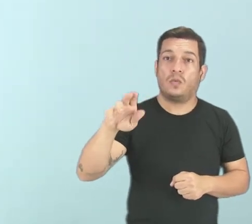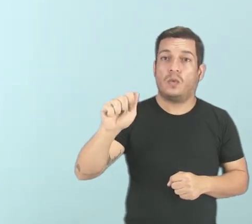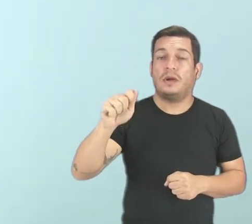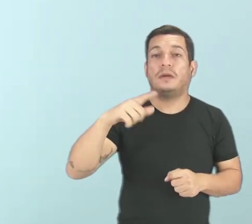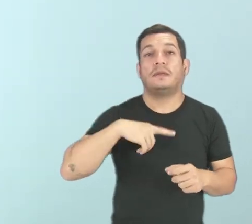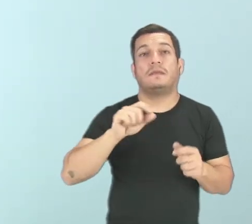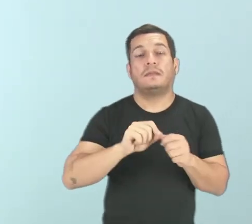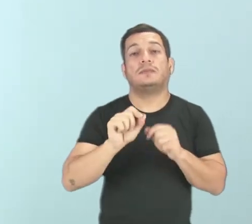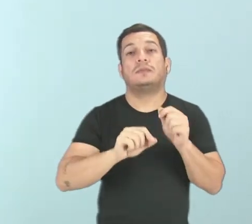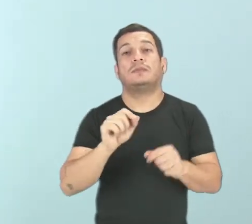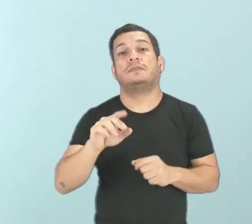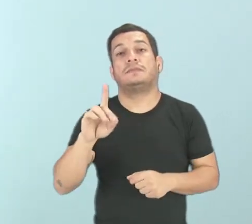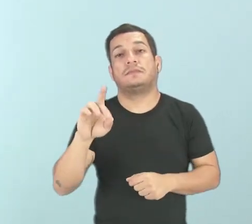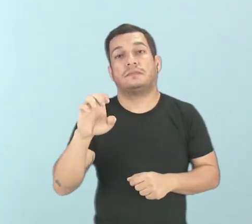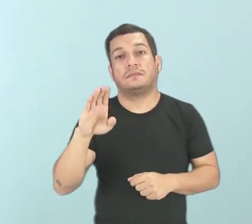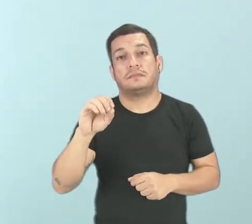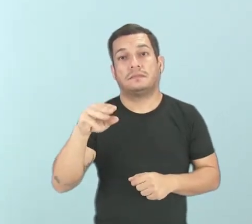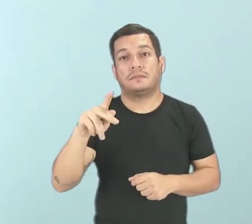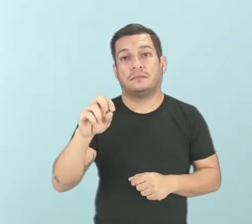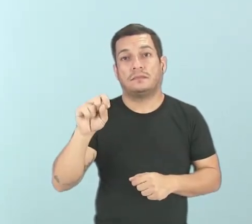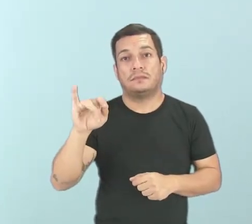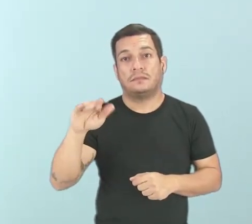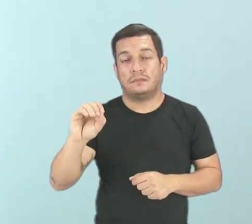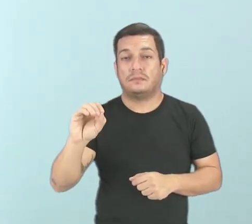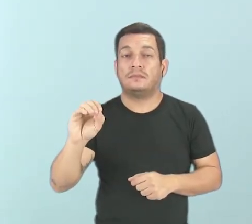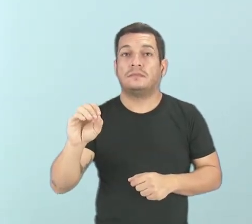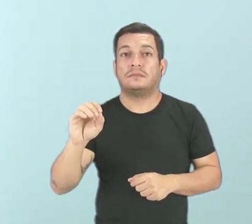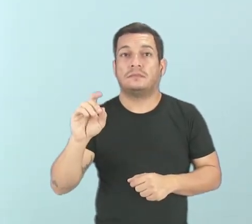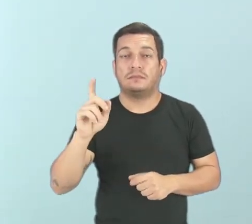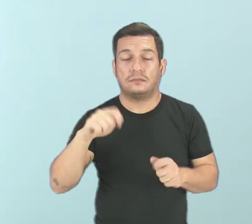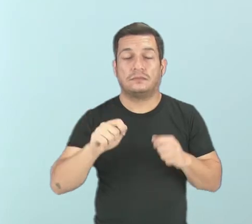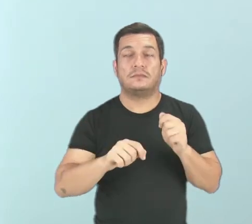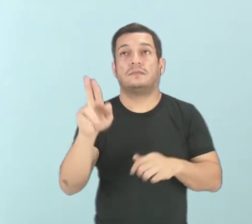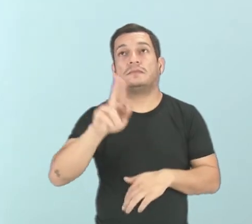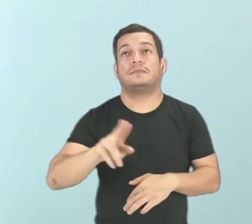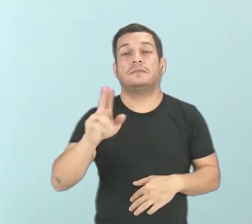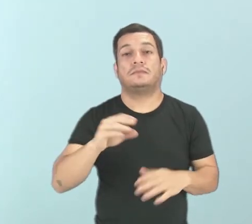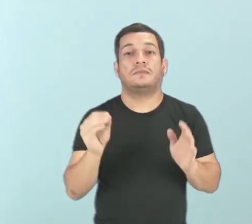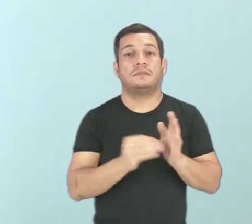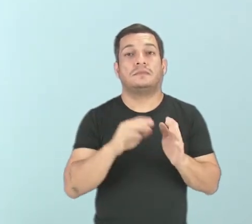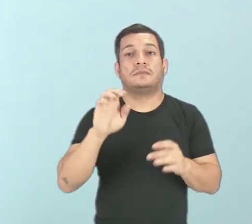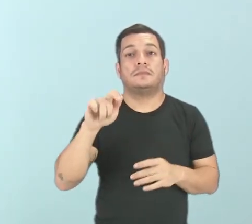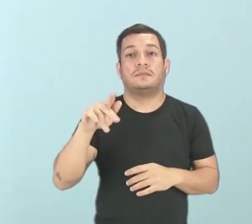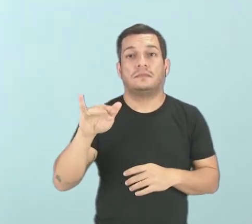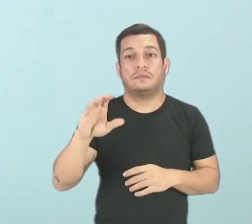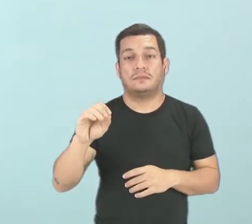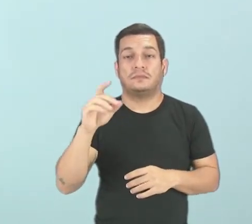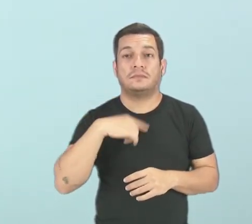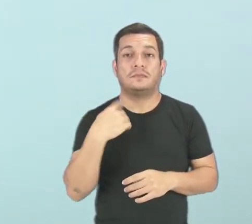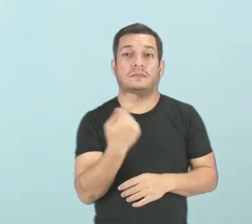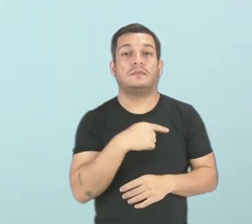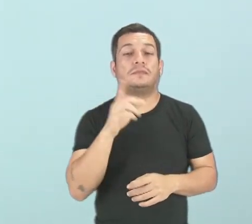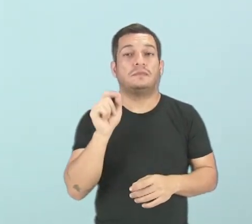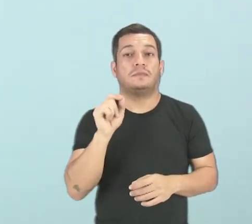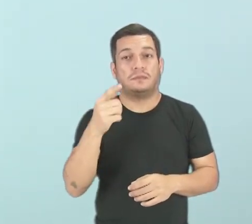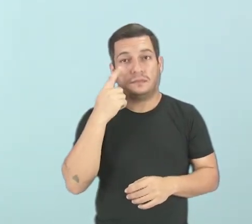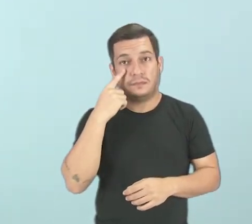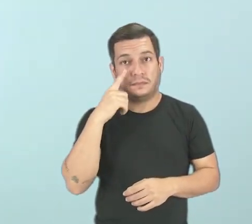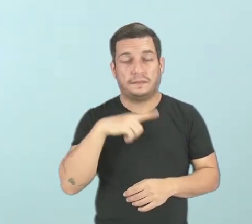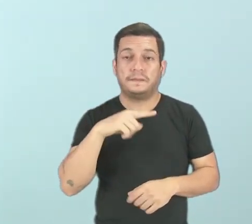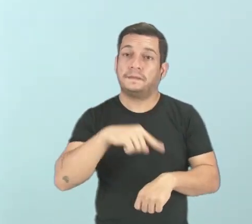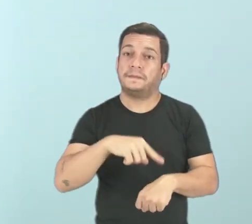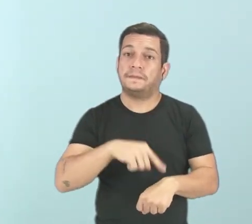força vezes distância, Newton vezes metro, então seria a unidade do momento dentro do sistema internacional. Já